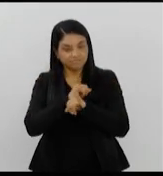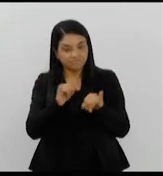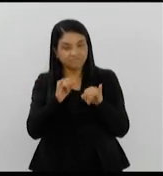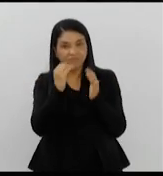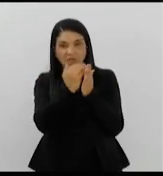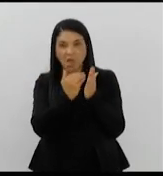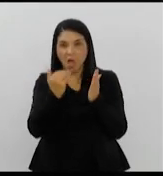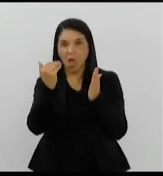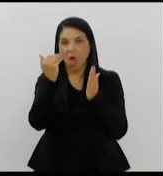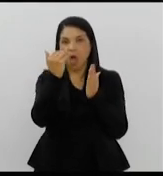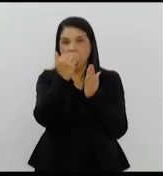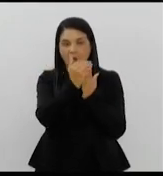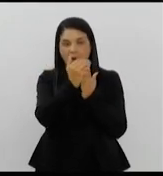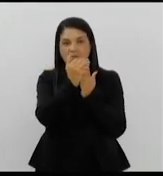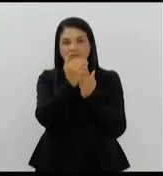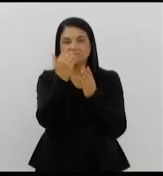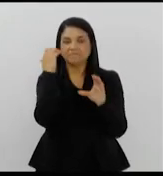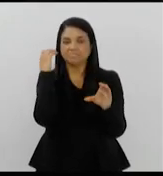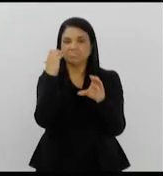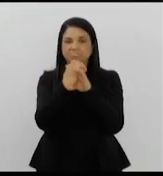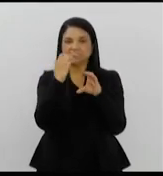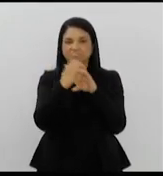aumentando esse nível de intriga.